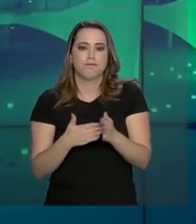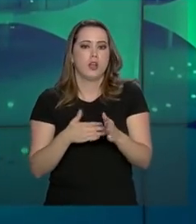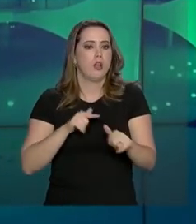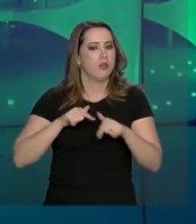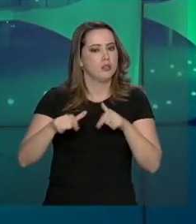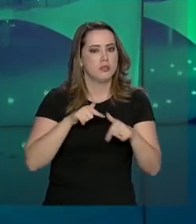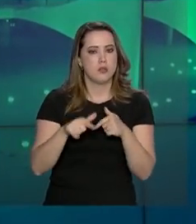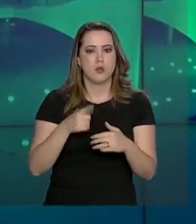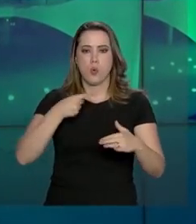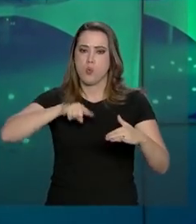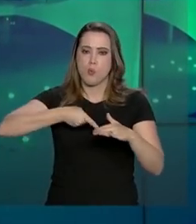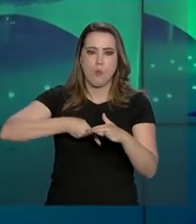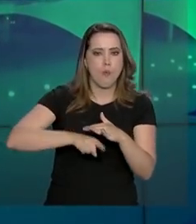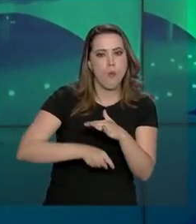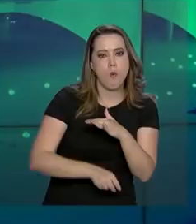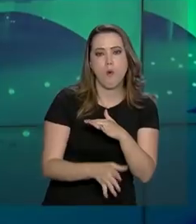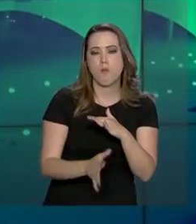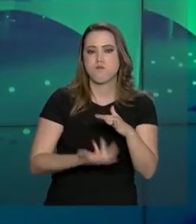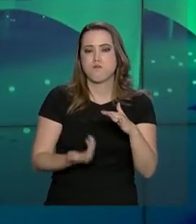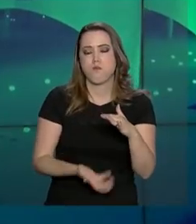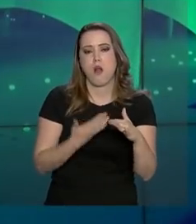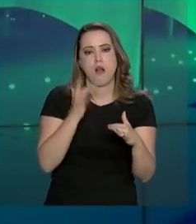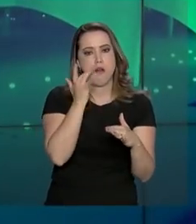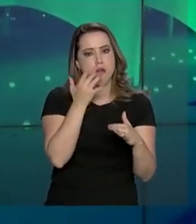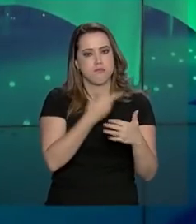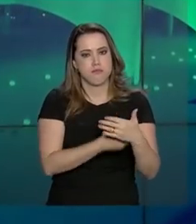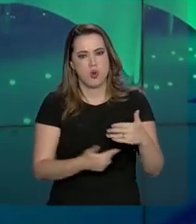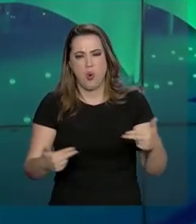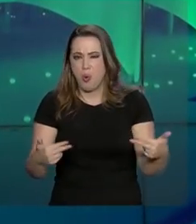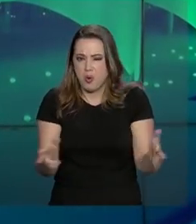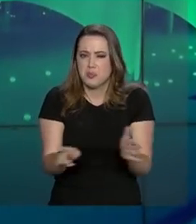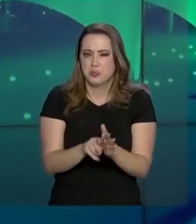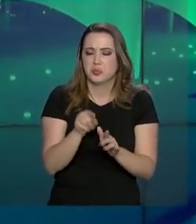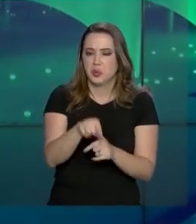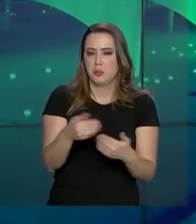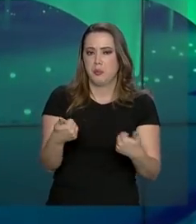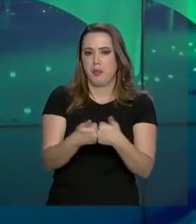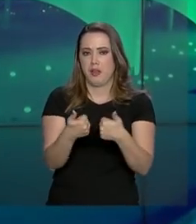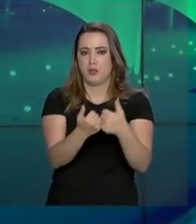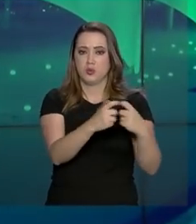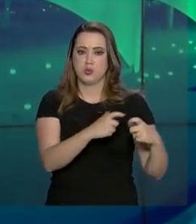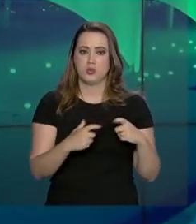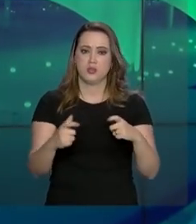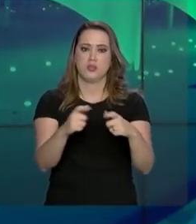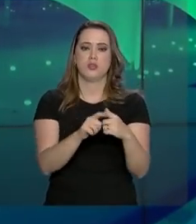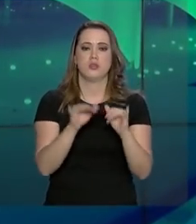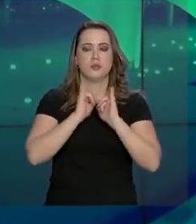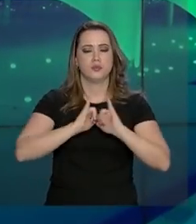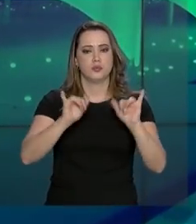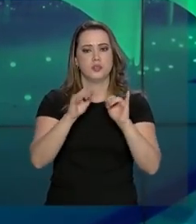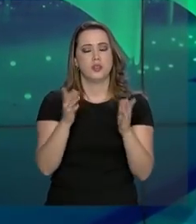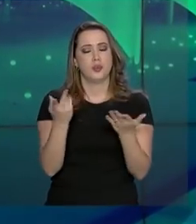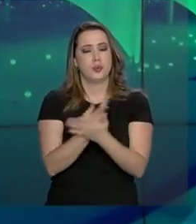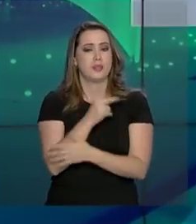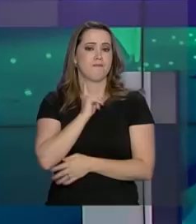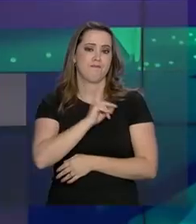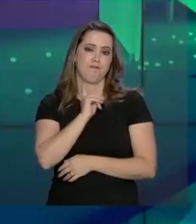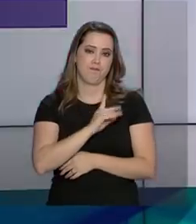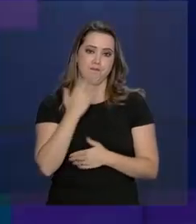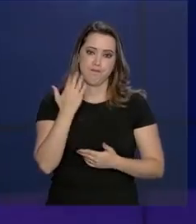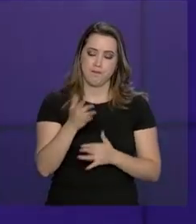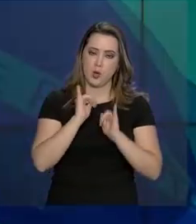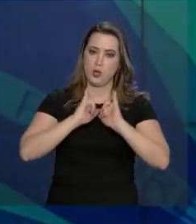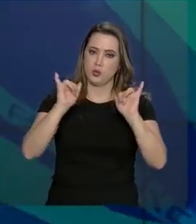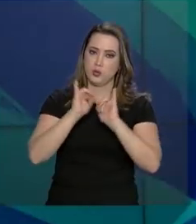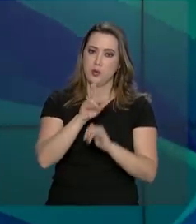paralisar temporariamente as operações de mineração nos locais próximos a essas barragens que estão em Minas Gerais. O anúncio